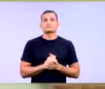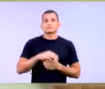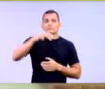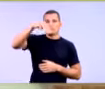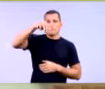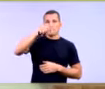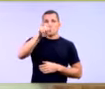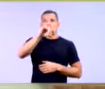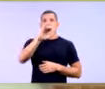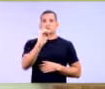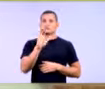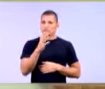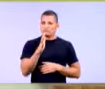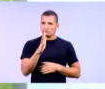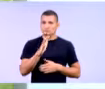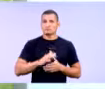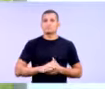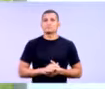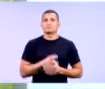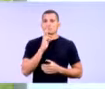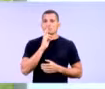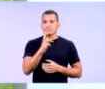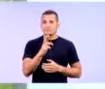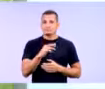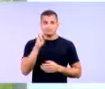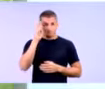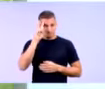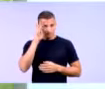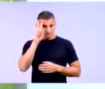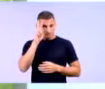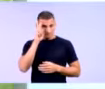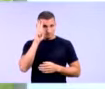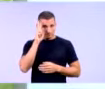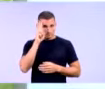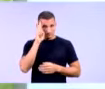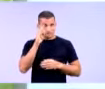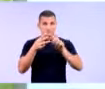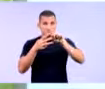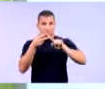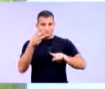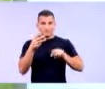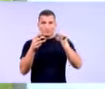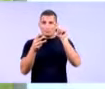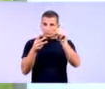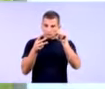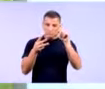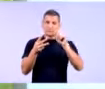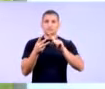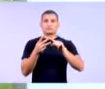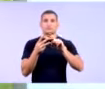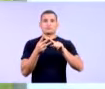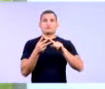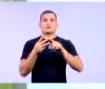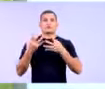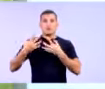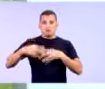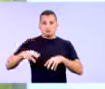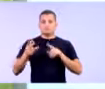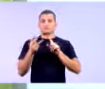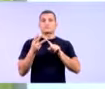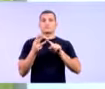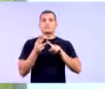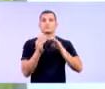maio. Lembrando que essas 3 partes você, o envolvido, a instituição de ensino e a empresa